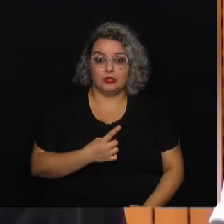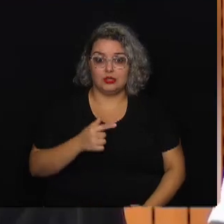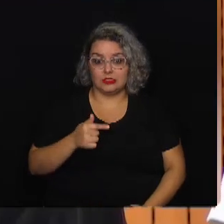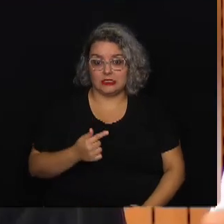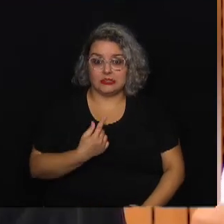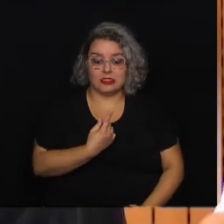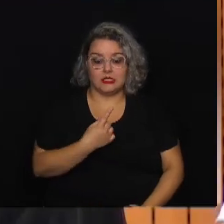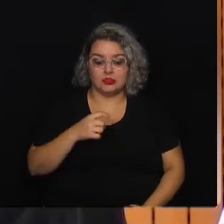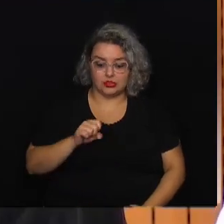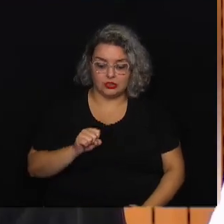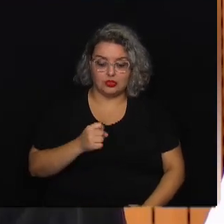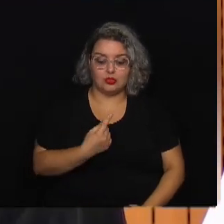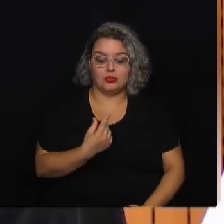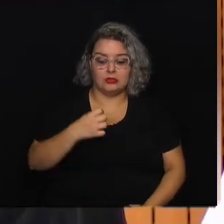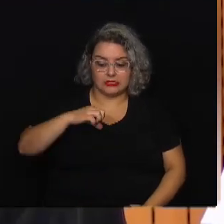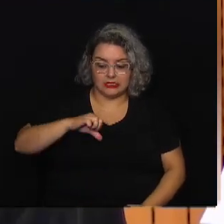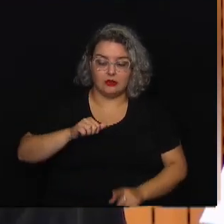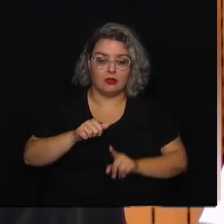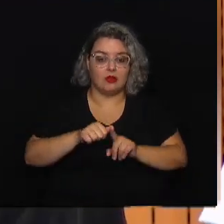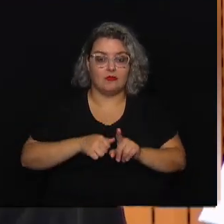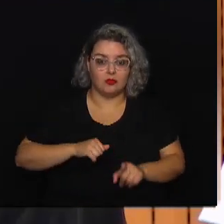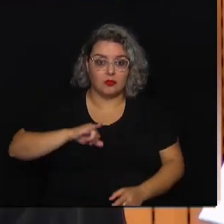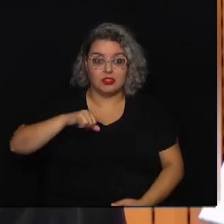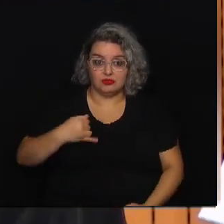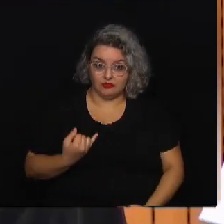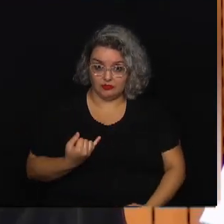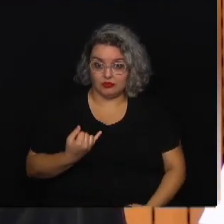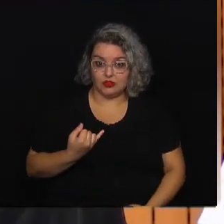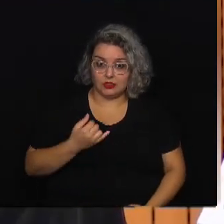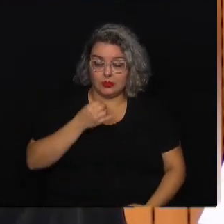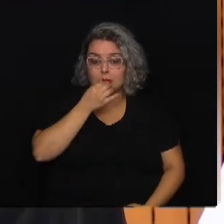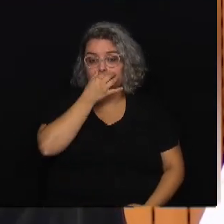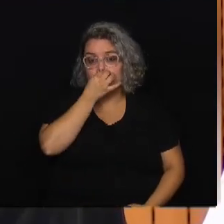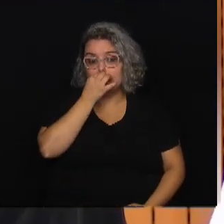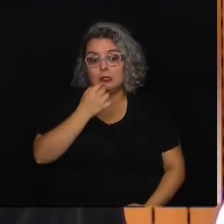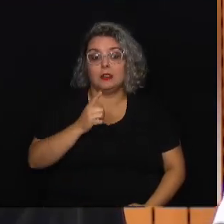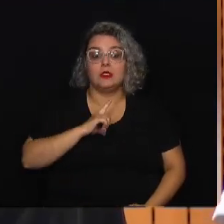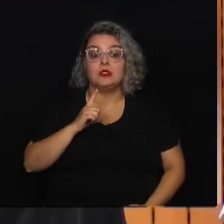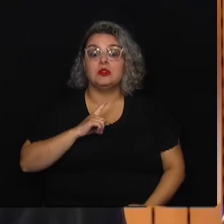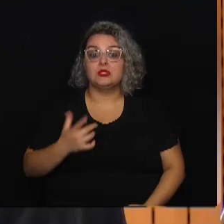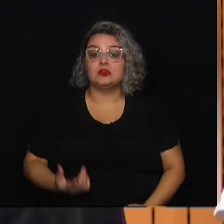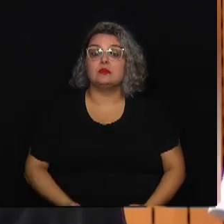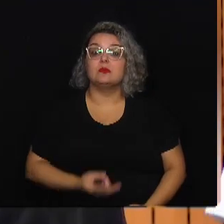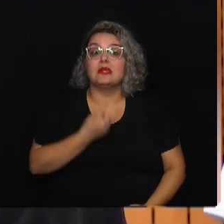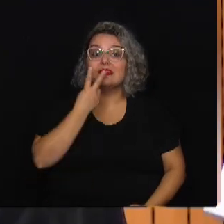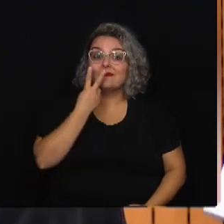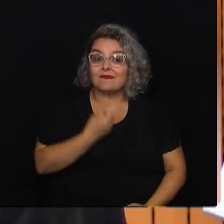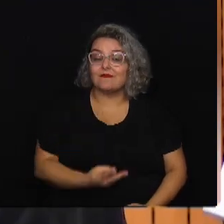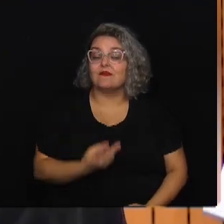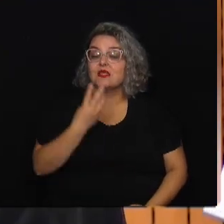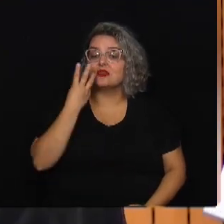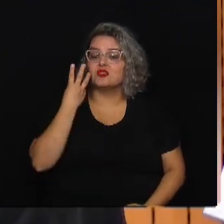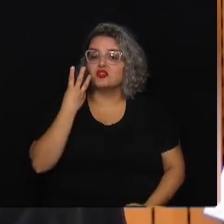18 e 19 de janeiro. E tivemos